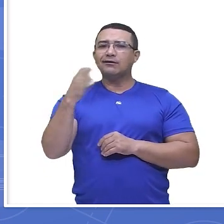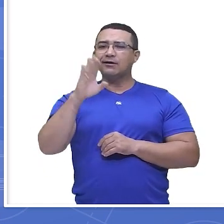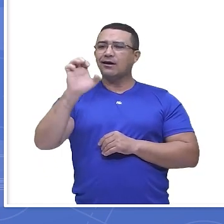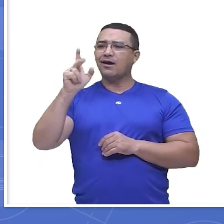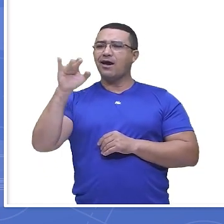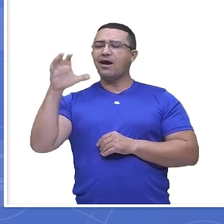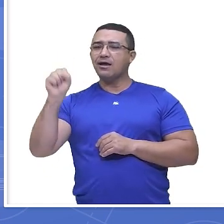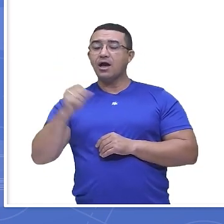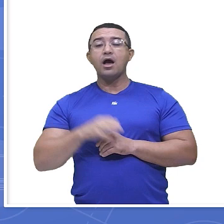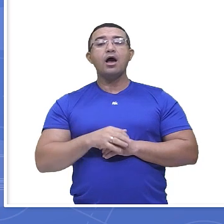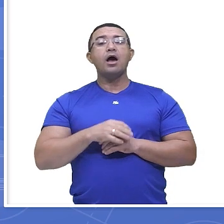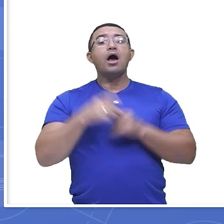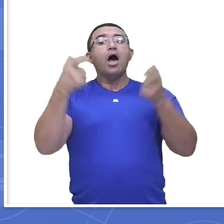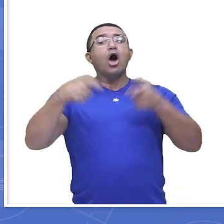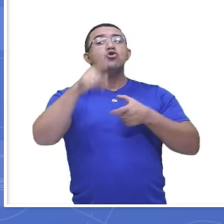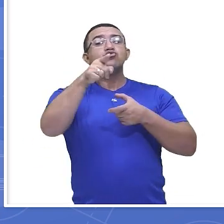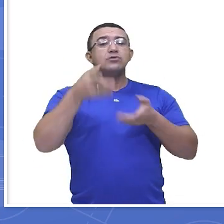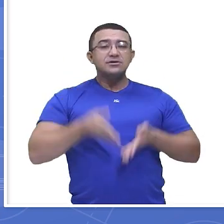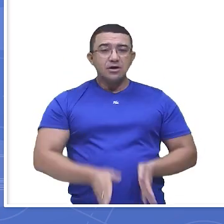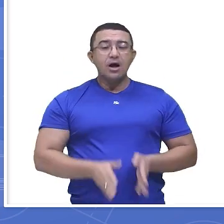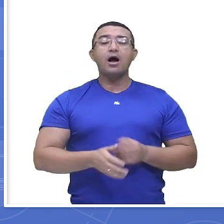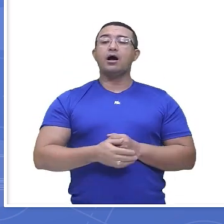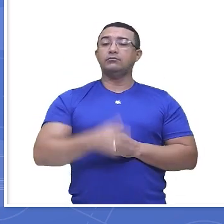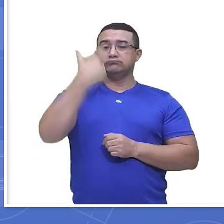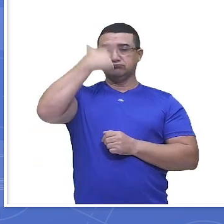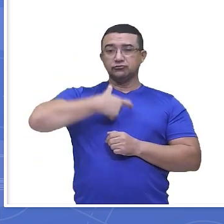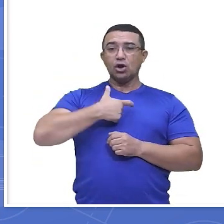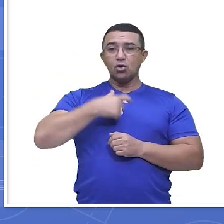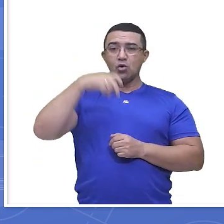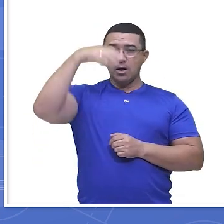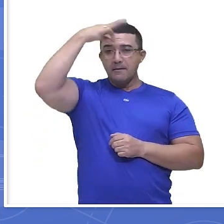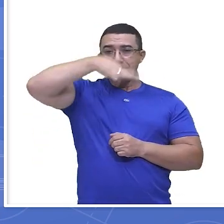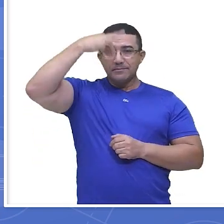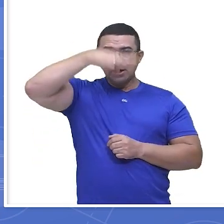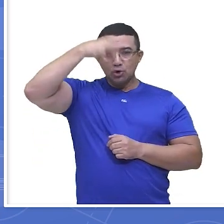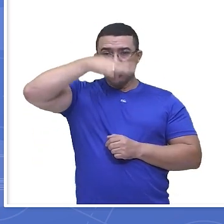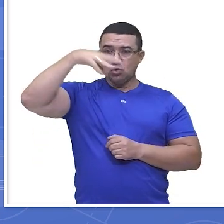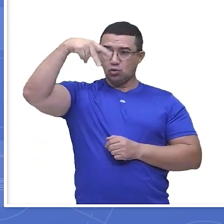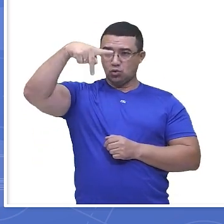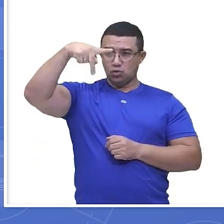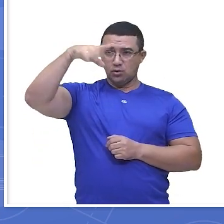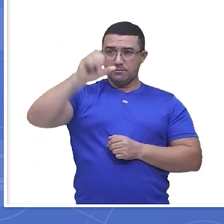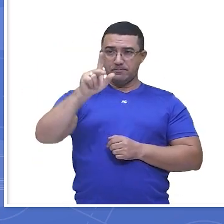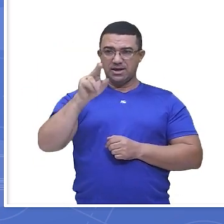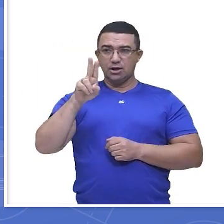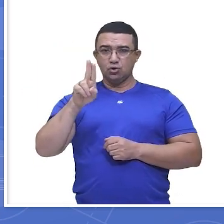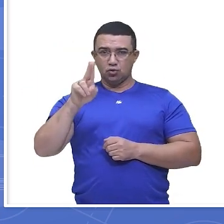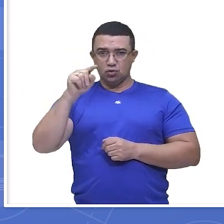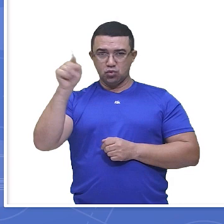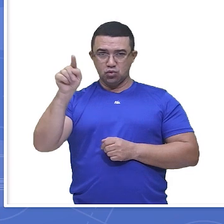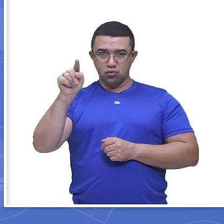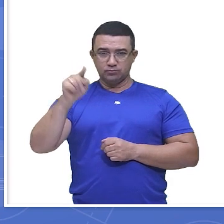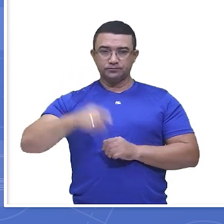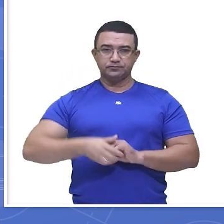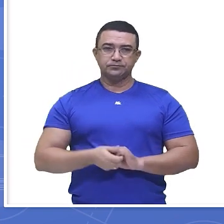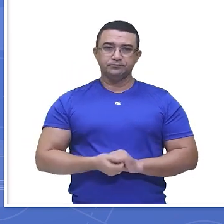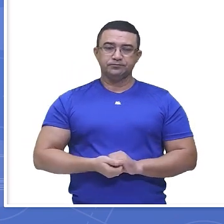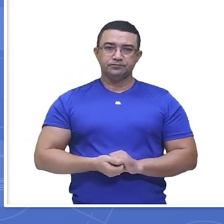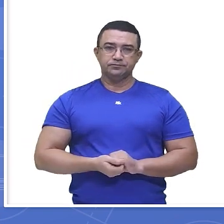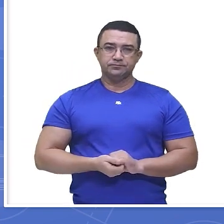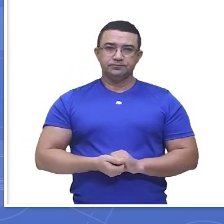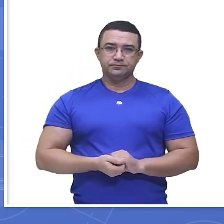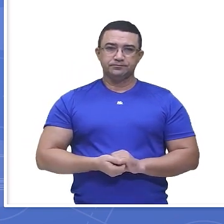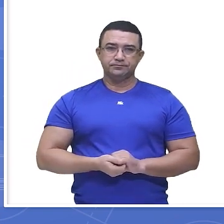a resposta, soy peruano. Ok, pessoal? De donde eres?